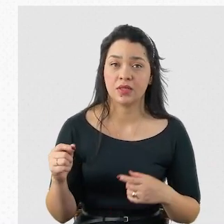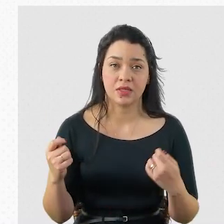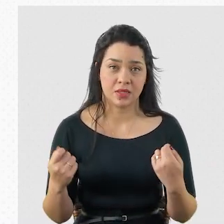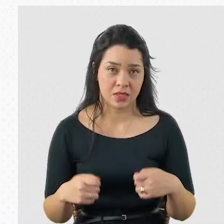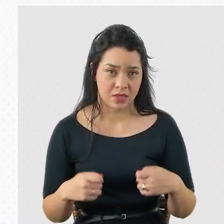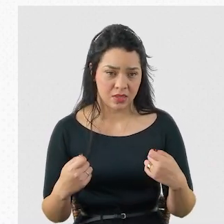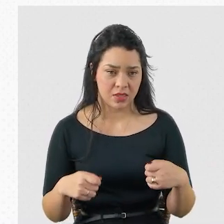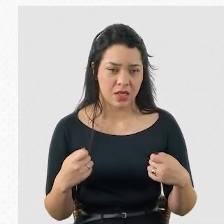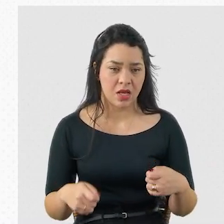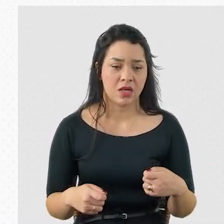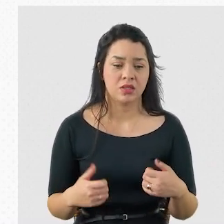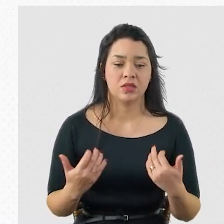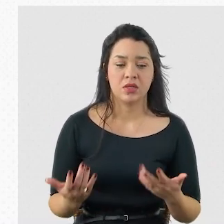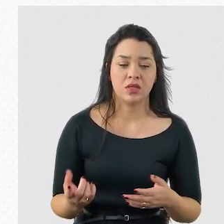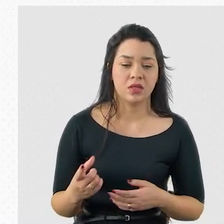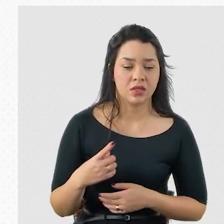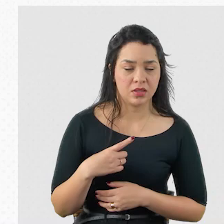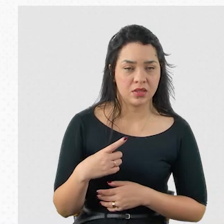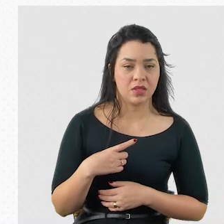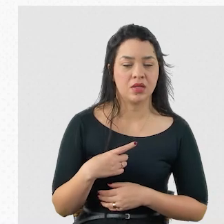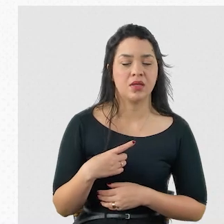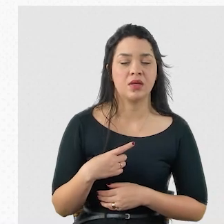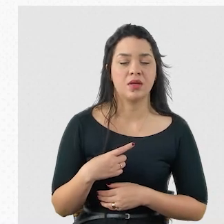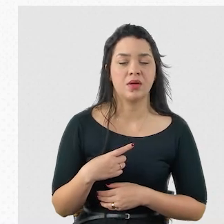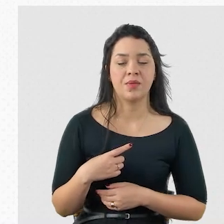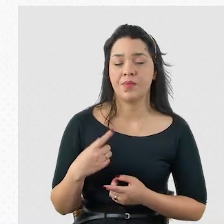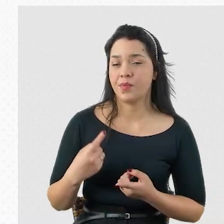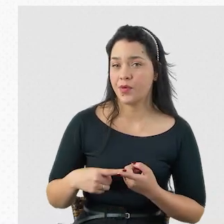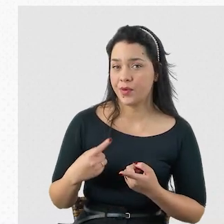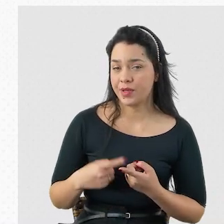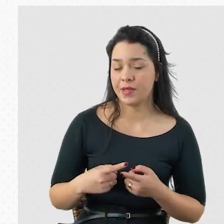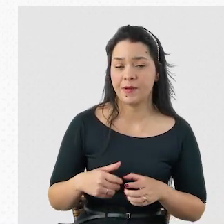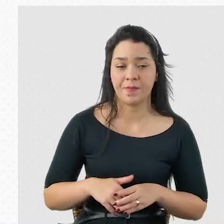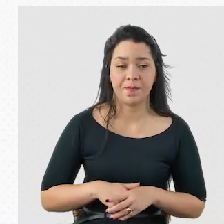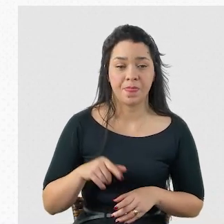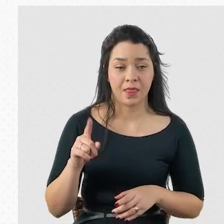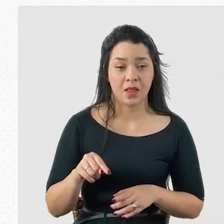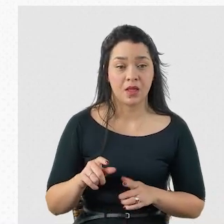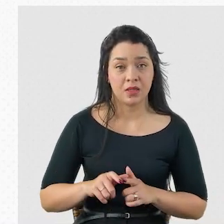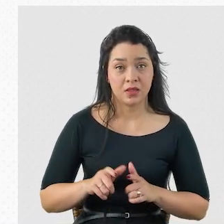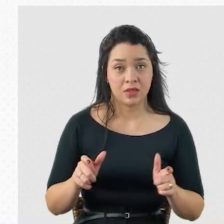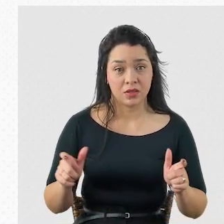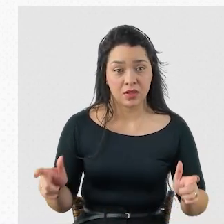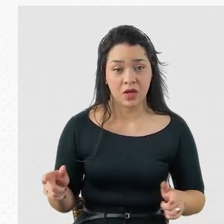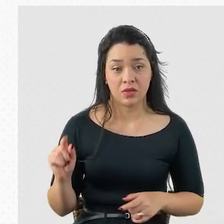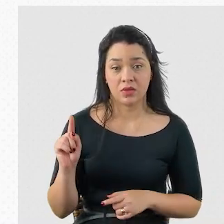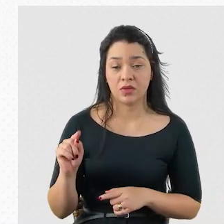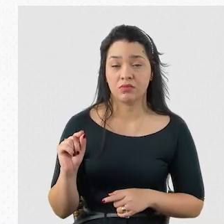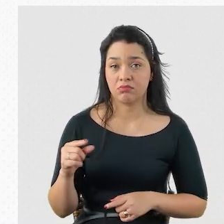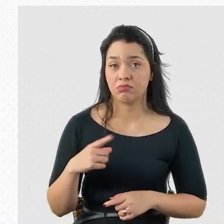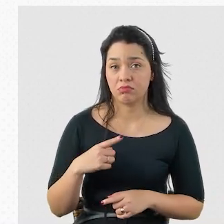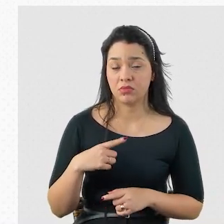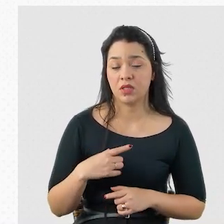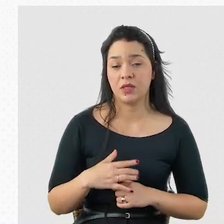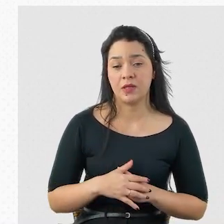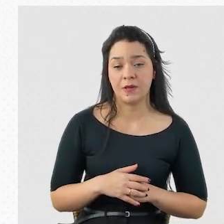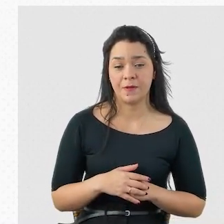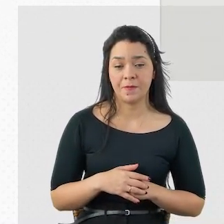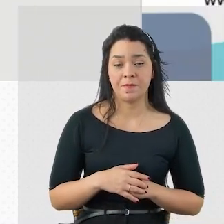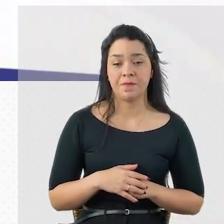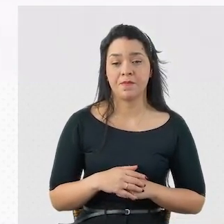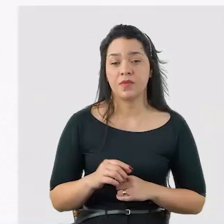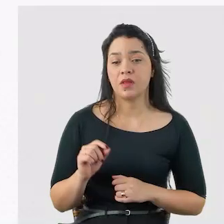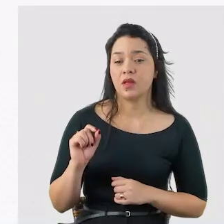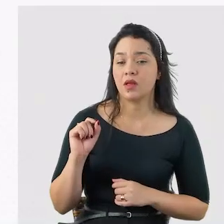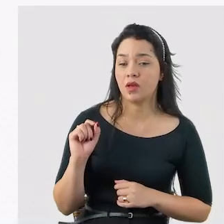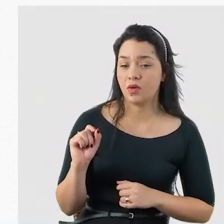necessidade de desconstruir esse efeito. Por quê? Porque é um produto nacional que é consumido gigantescamente. E o efeito